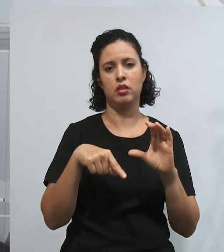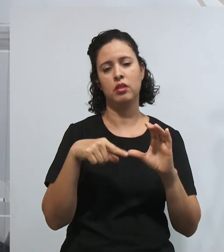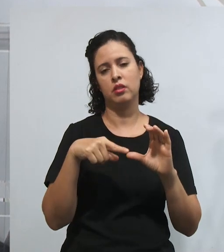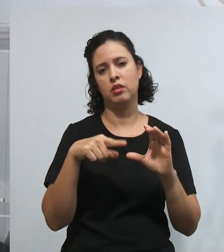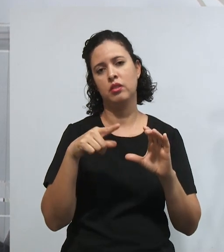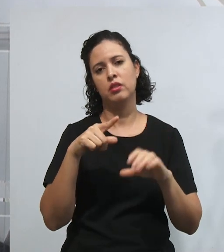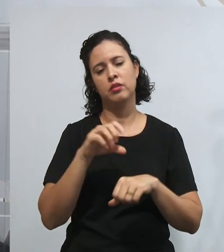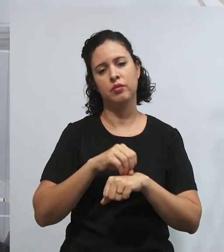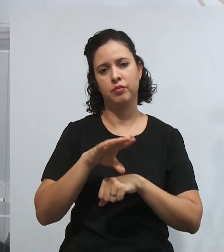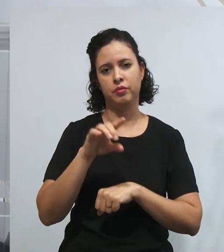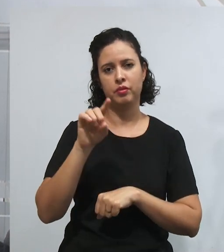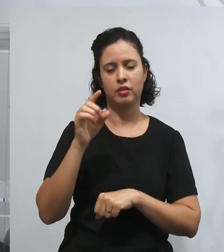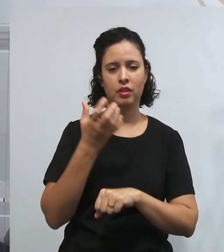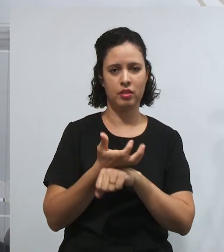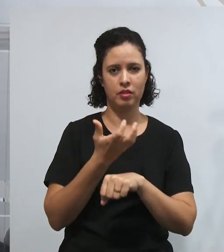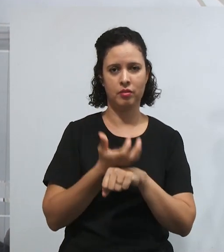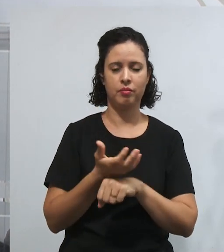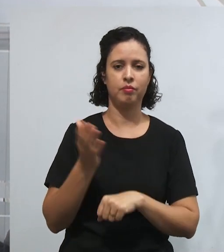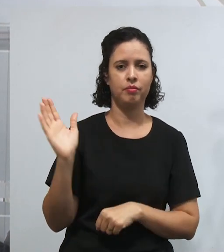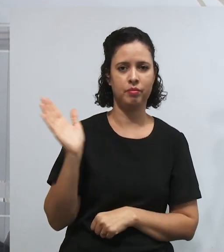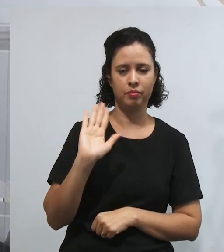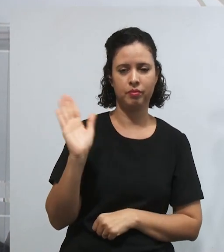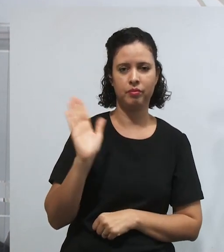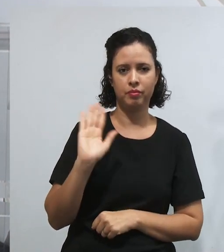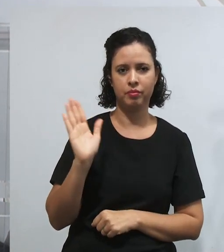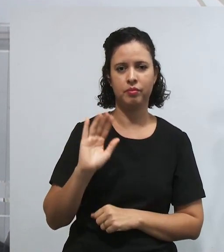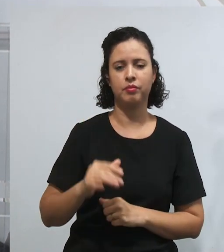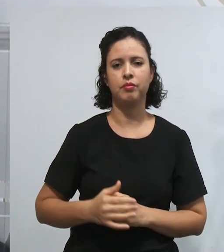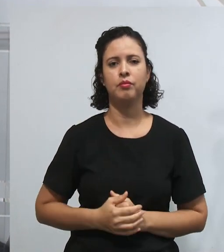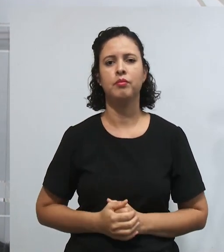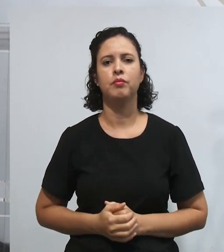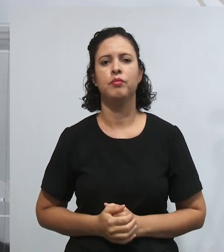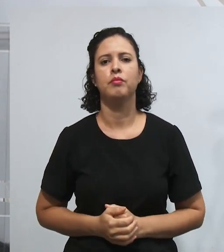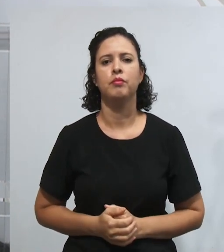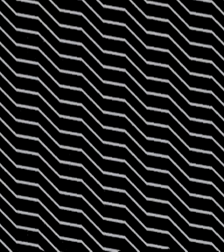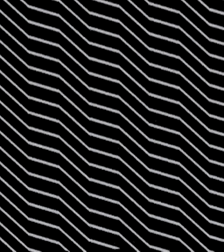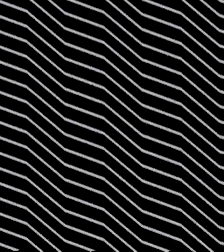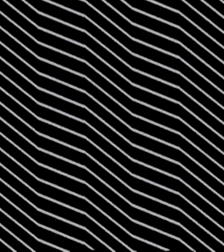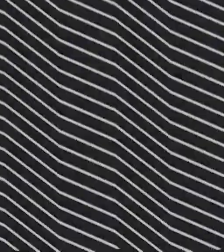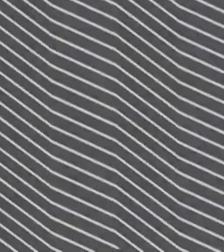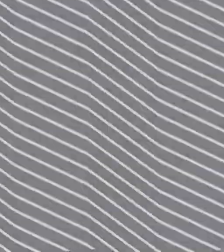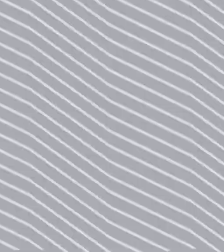indicados na nossa disciplina e até a nossa próxima aula na unidade 6.